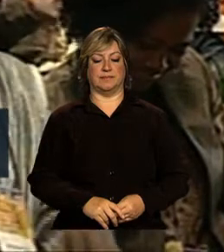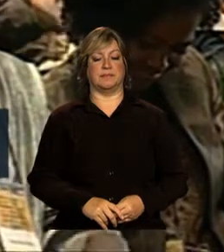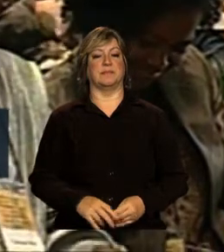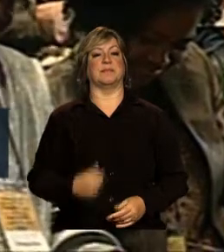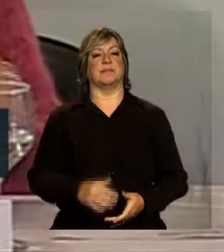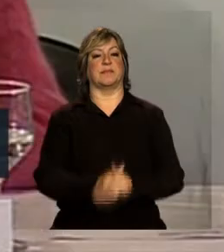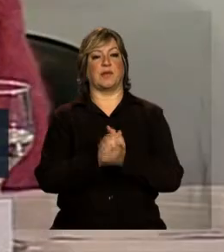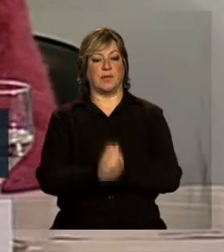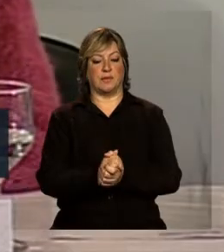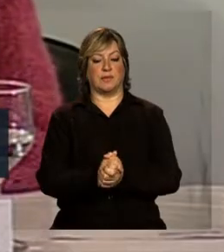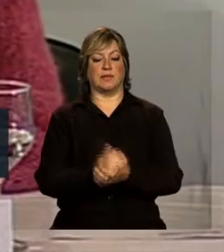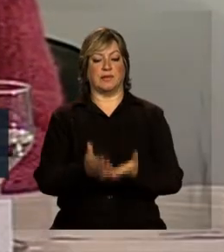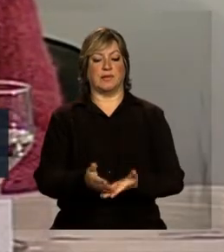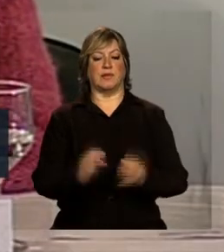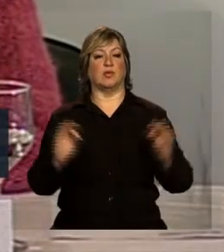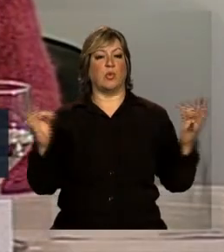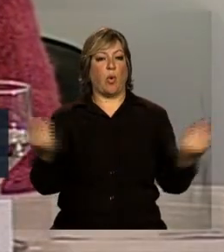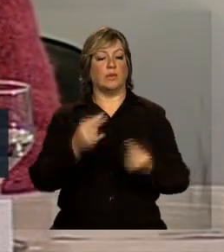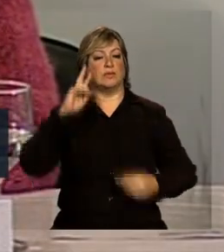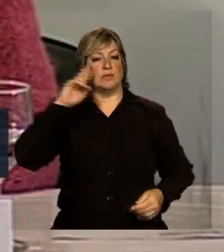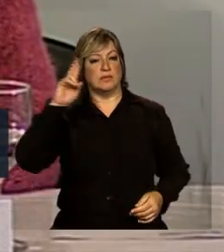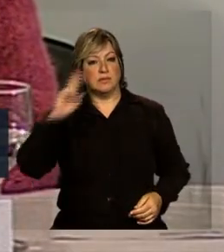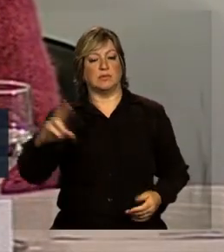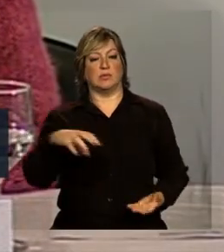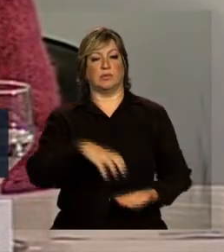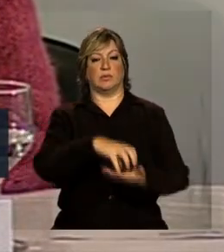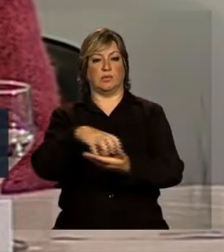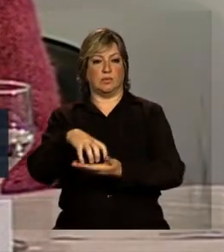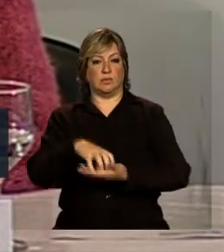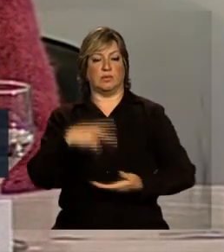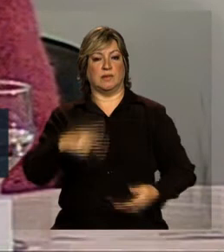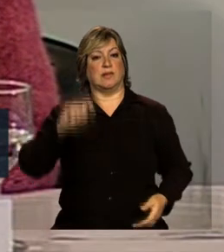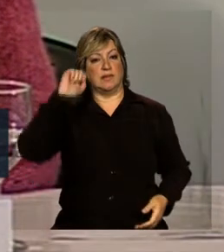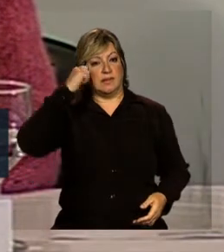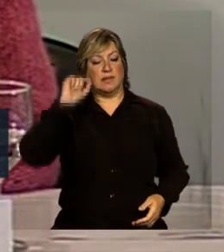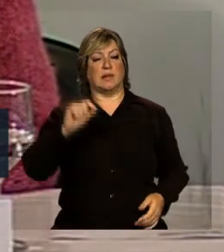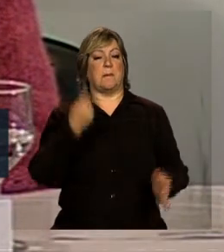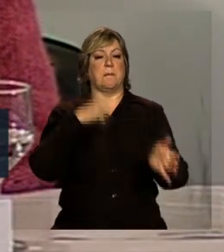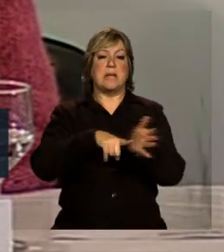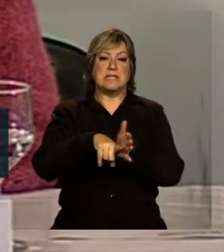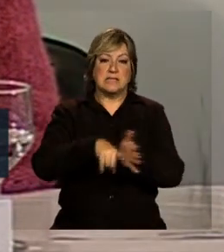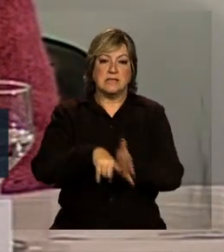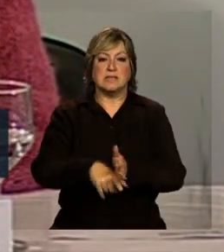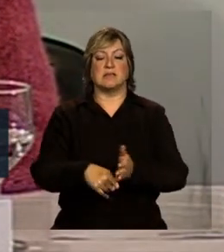Cumprimento, enfim, lideranças do movimento negro, pesquisadores,